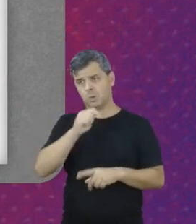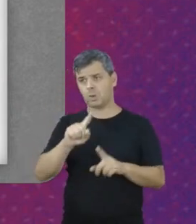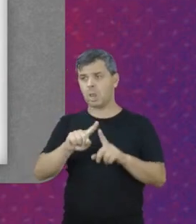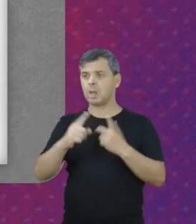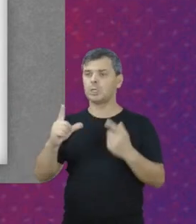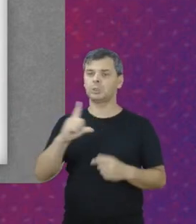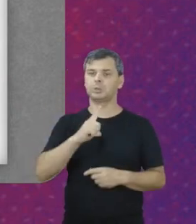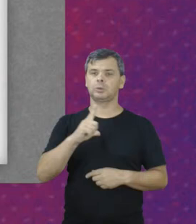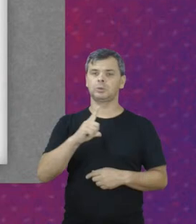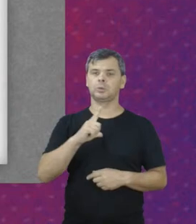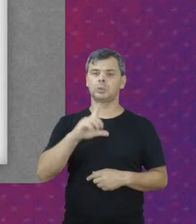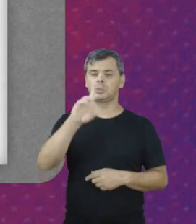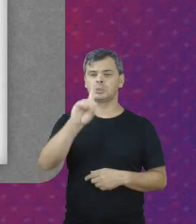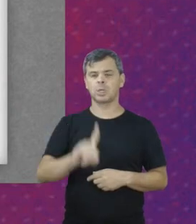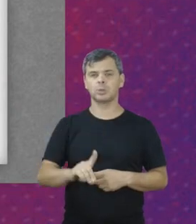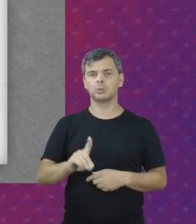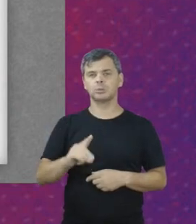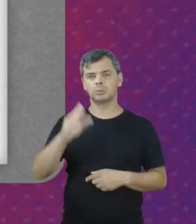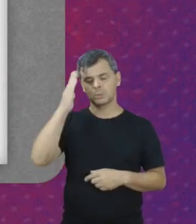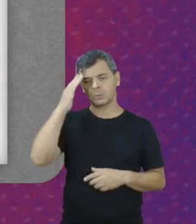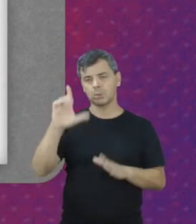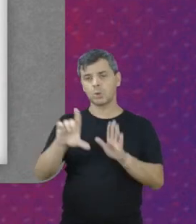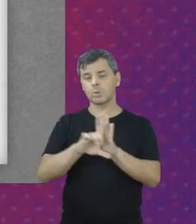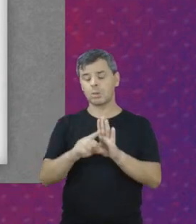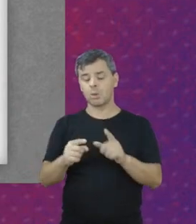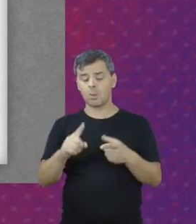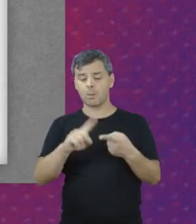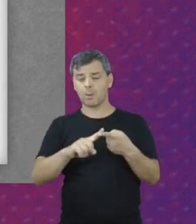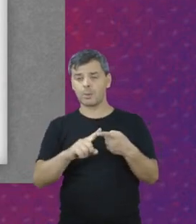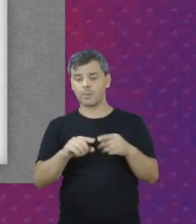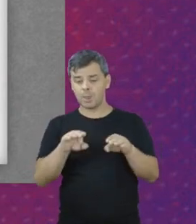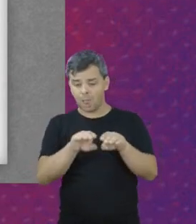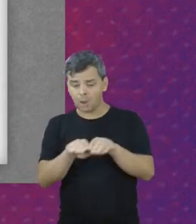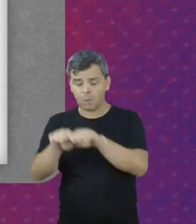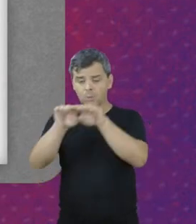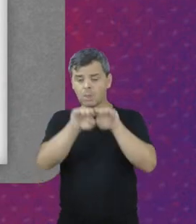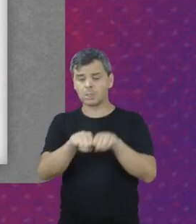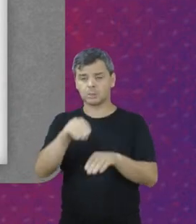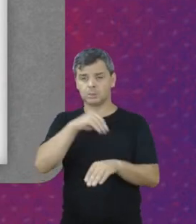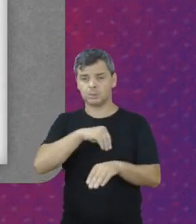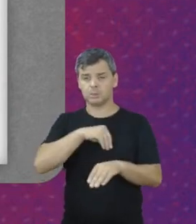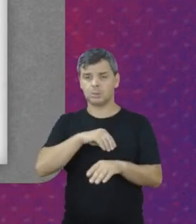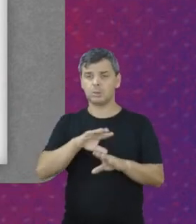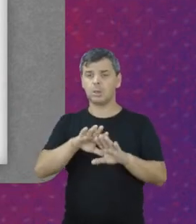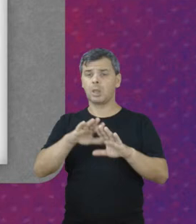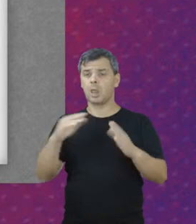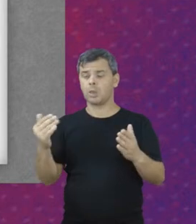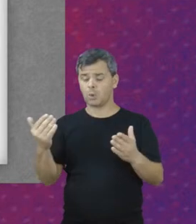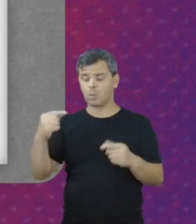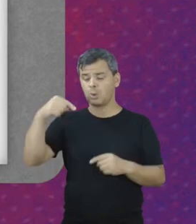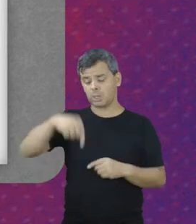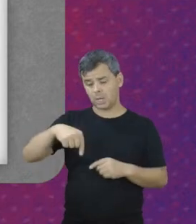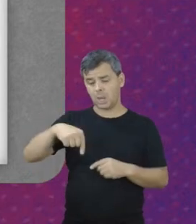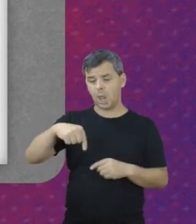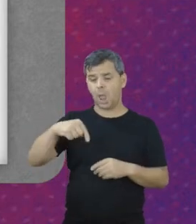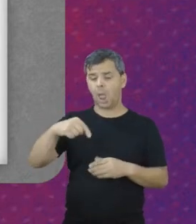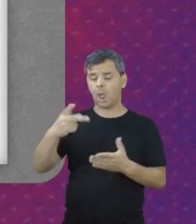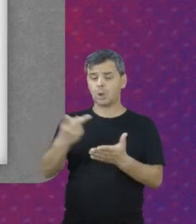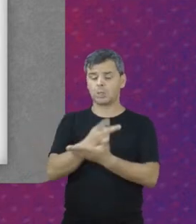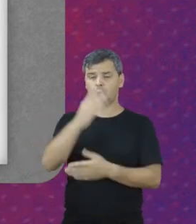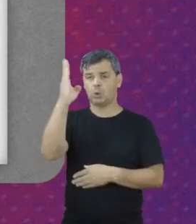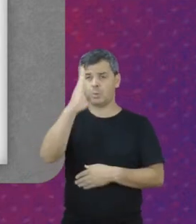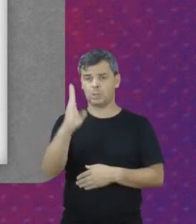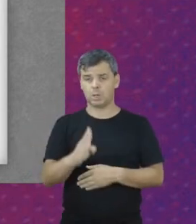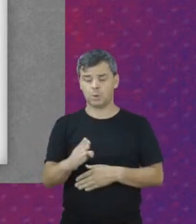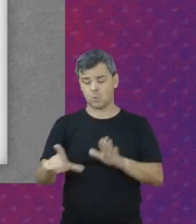elas tivessem esses direitos reconhecidos. Um deles, a igualdade salarial. E aí a gente vai ver quando foi no Brasil que a gente